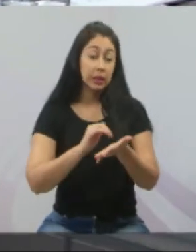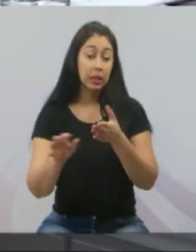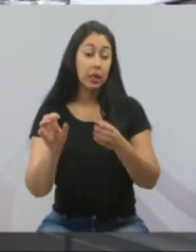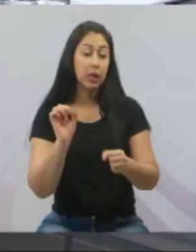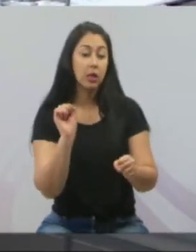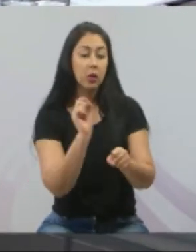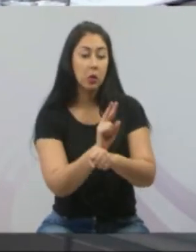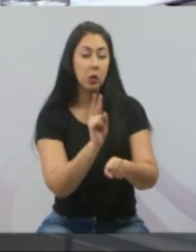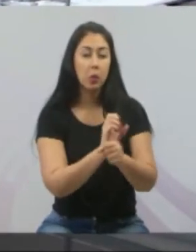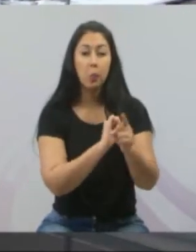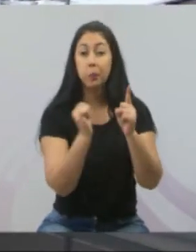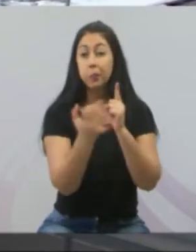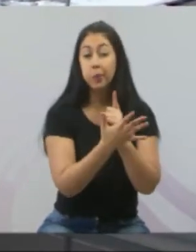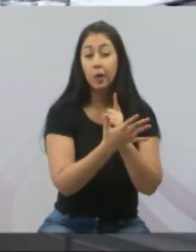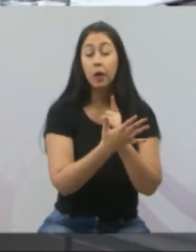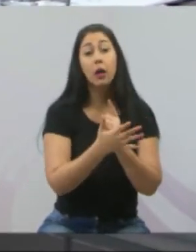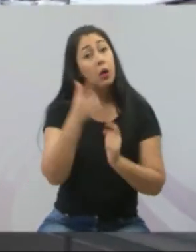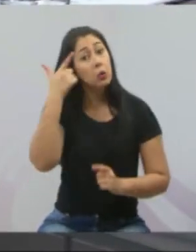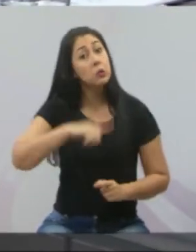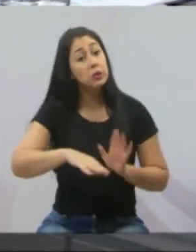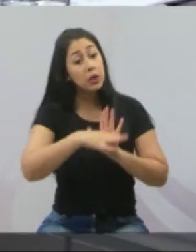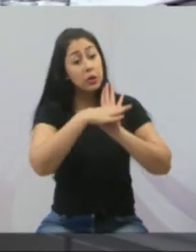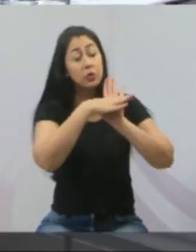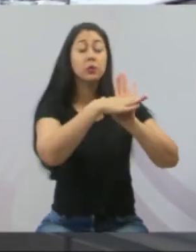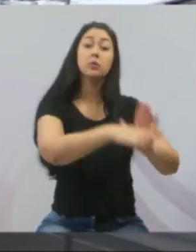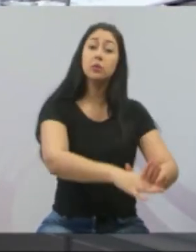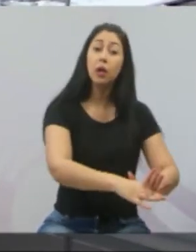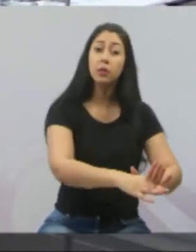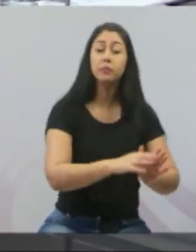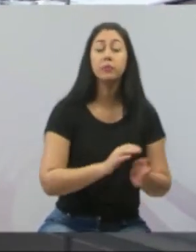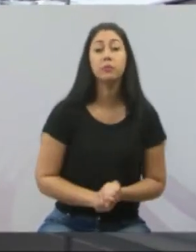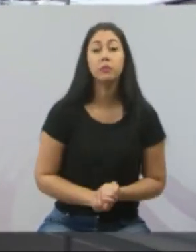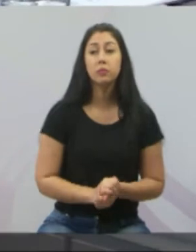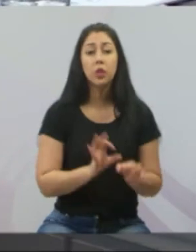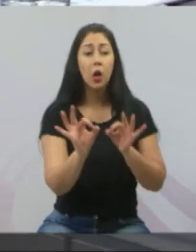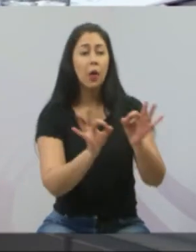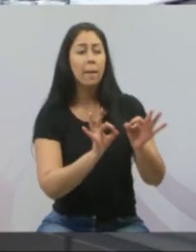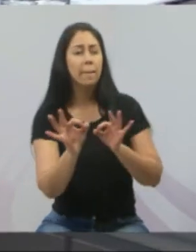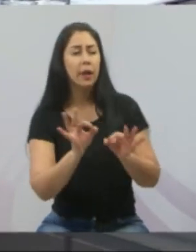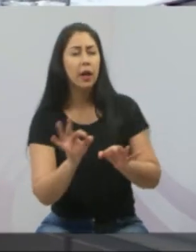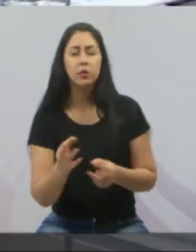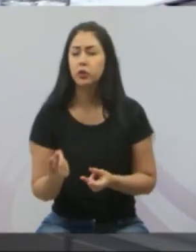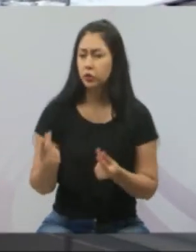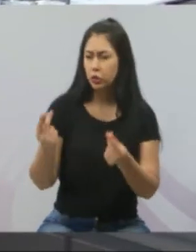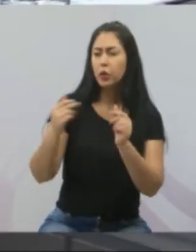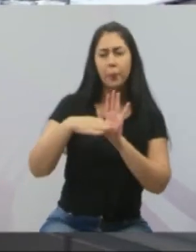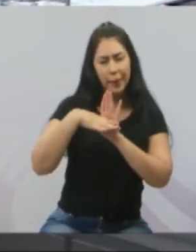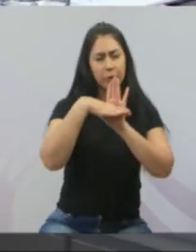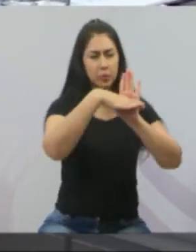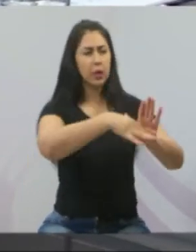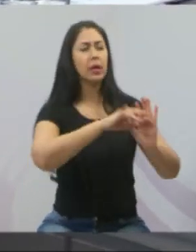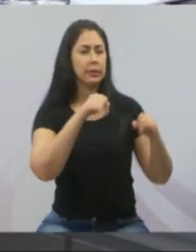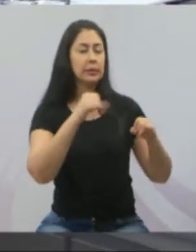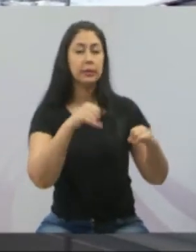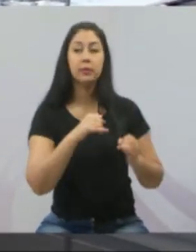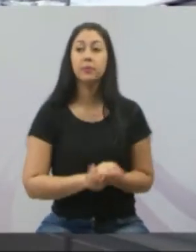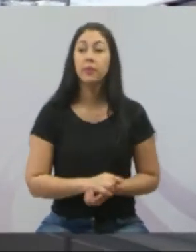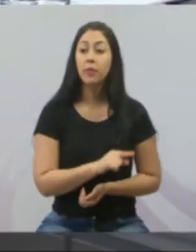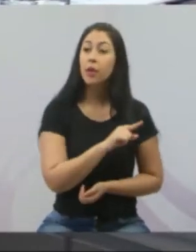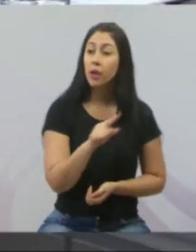manutenção. E ali a gente percebe uma verdadeira escuridão ali no solo, não tem sinalização nenhuma, tudo apagado. Eu acho que fizeram sinalização ali